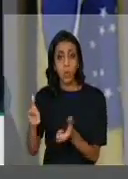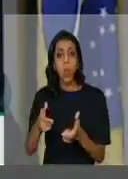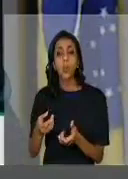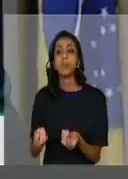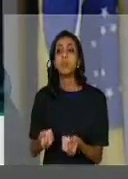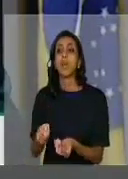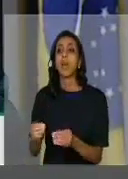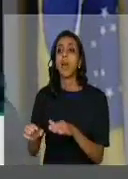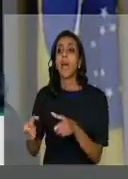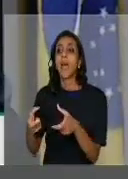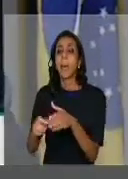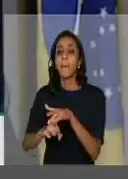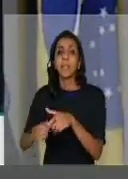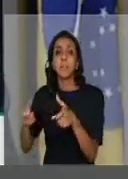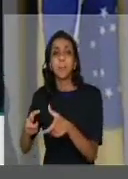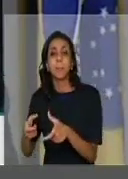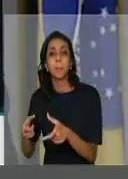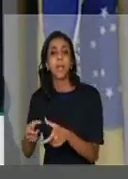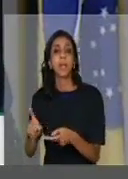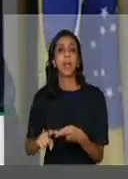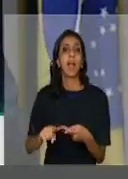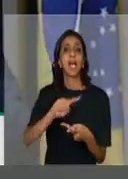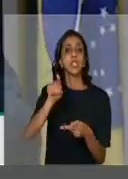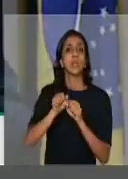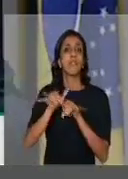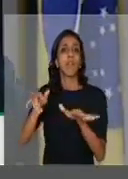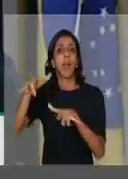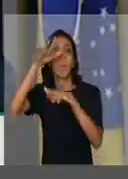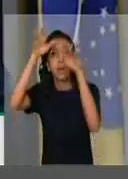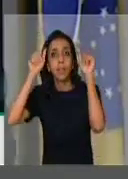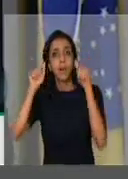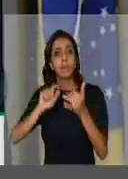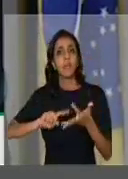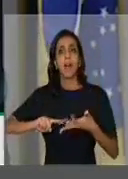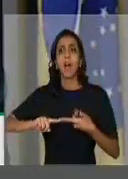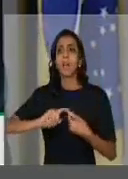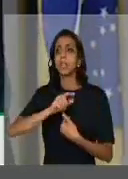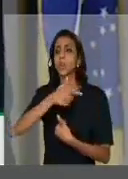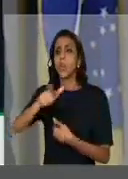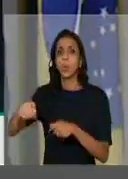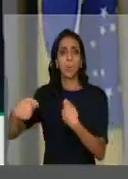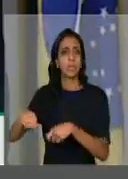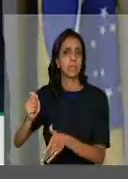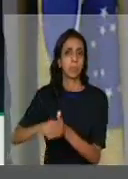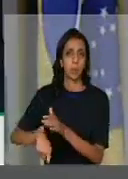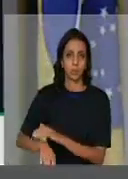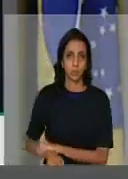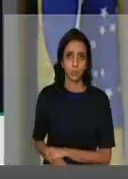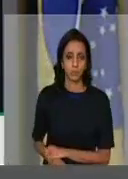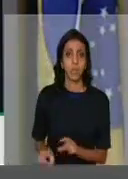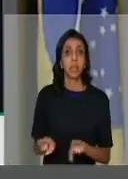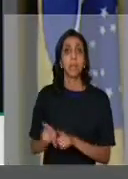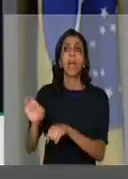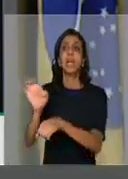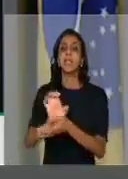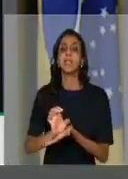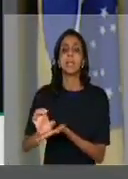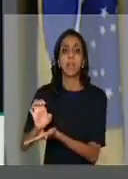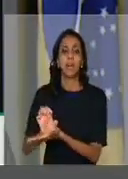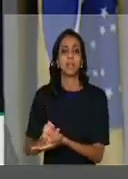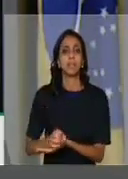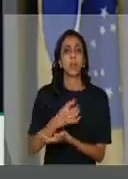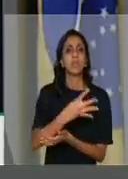da microempresa, da Zona Franca de Manaus e uma centena de outras renúncias. Os estados que